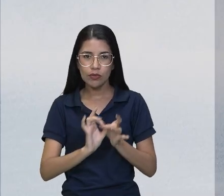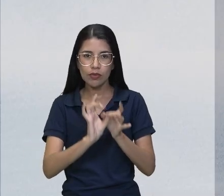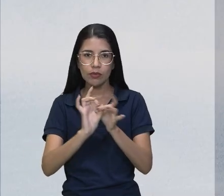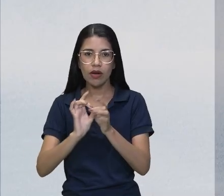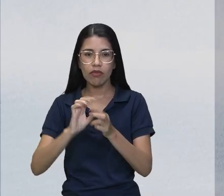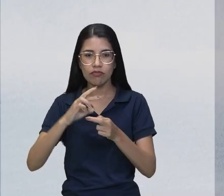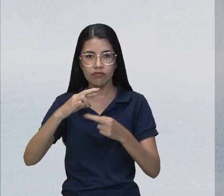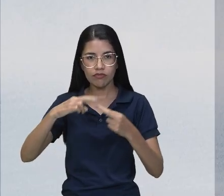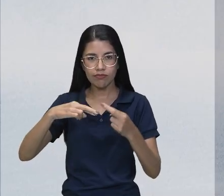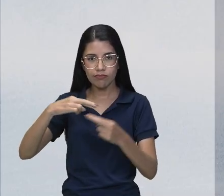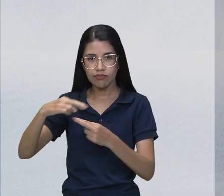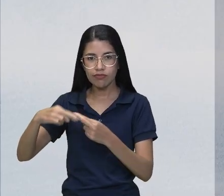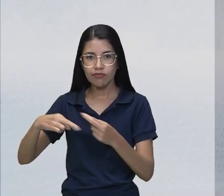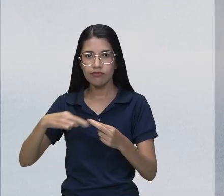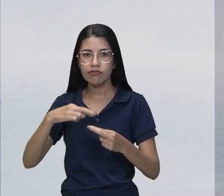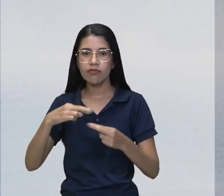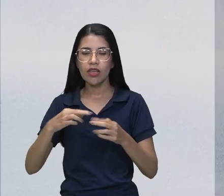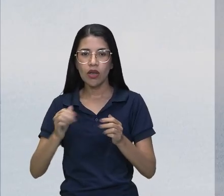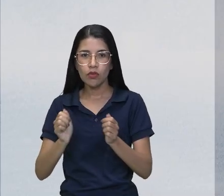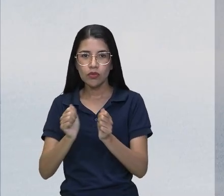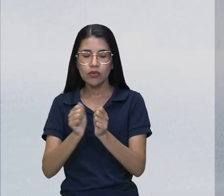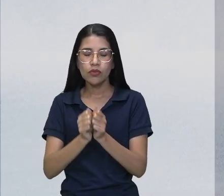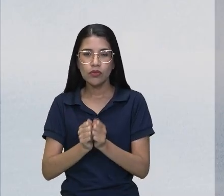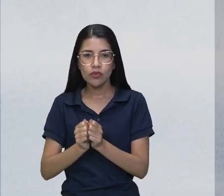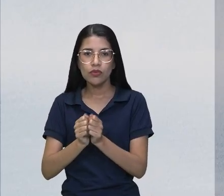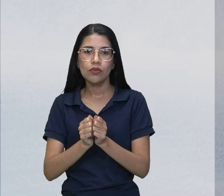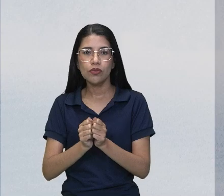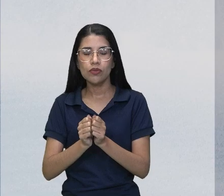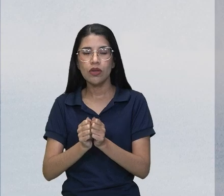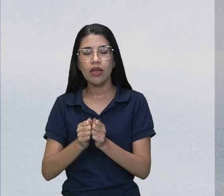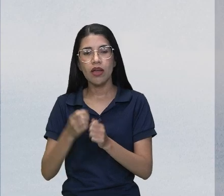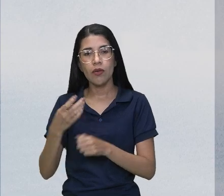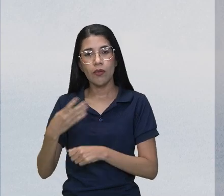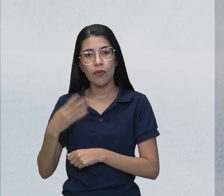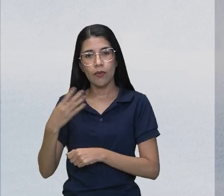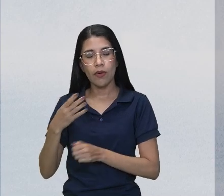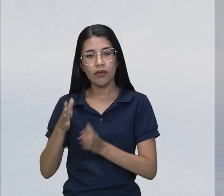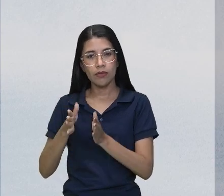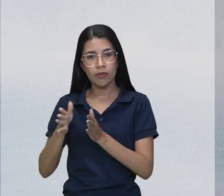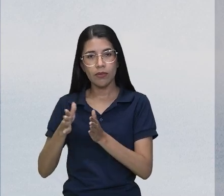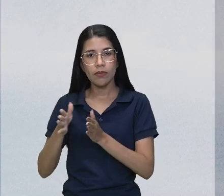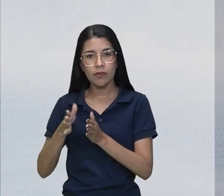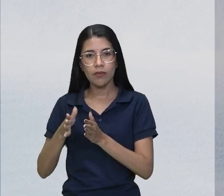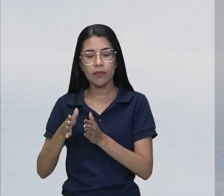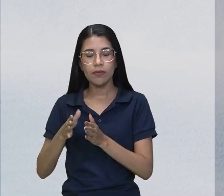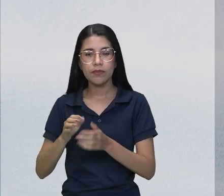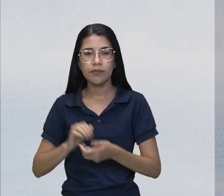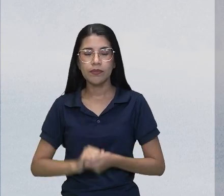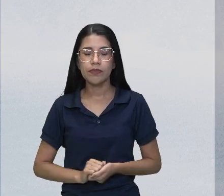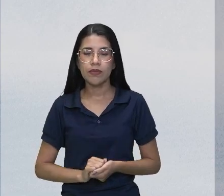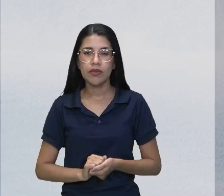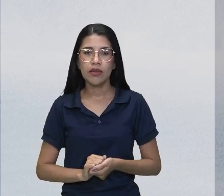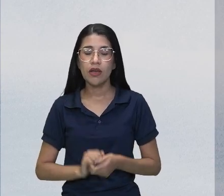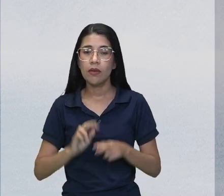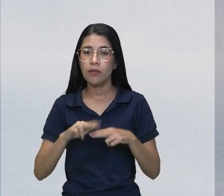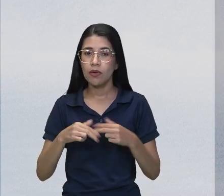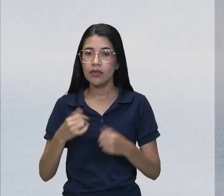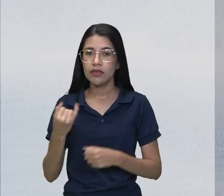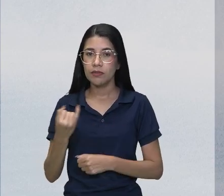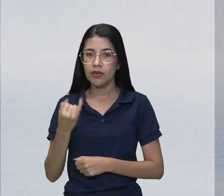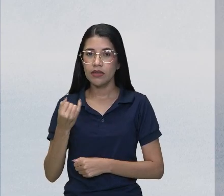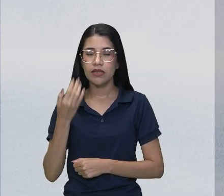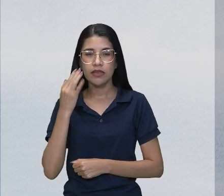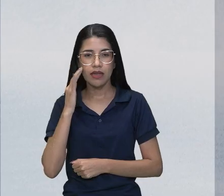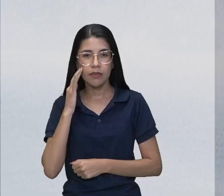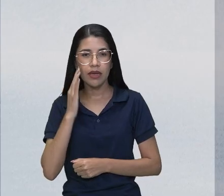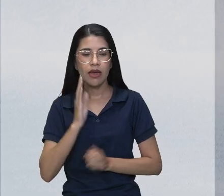juntas numa só. E aí nós temos a quarta estrutura da proteína. Então é importante entender todas essas